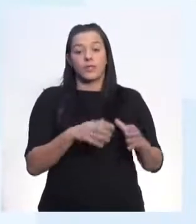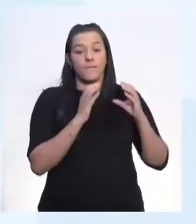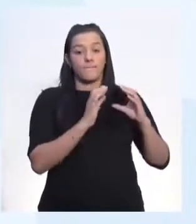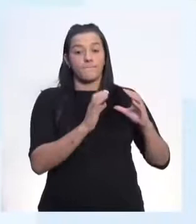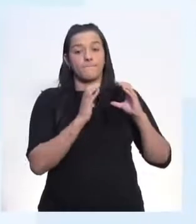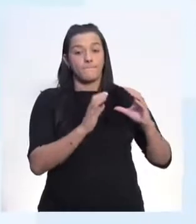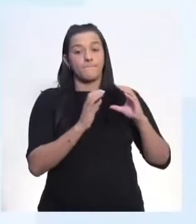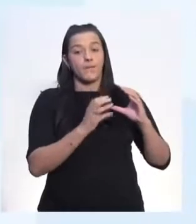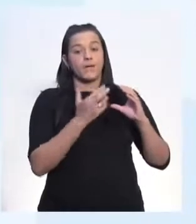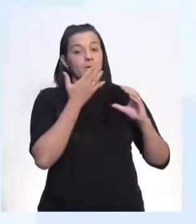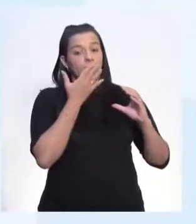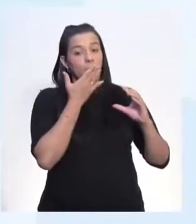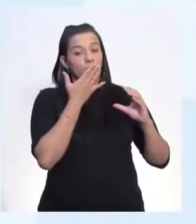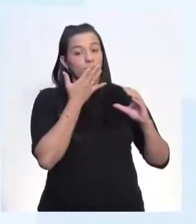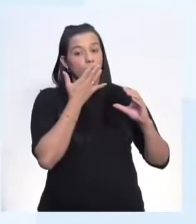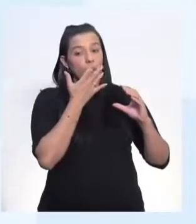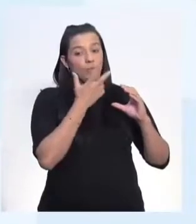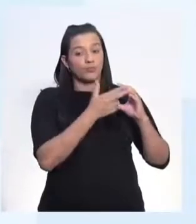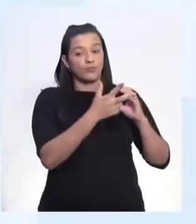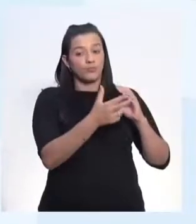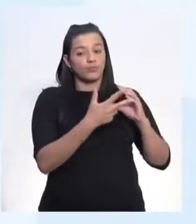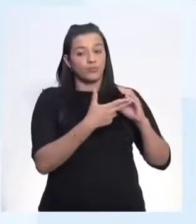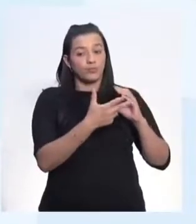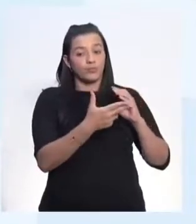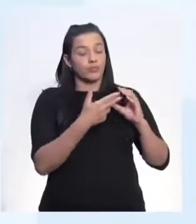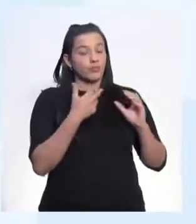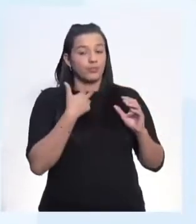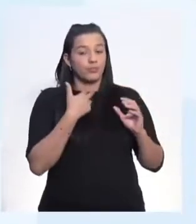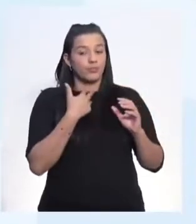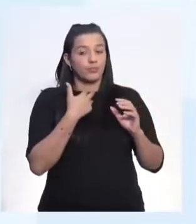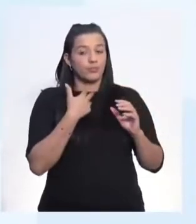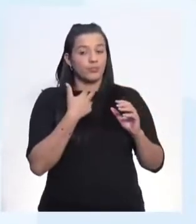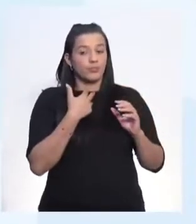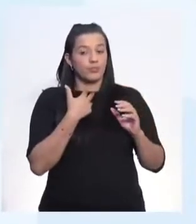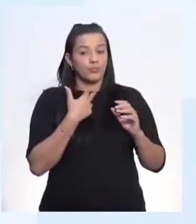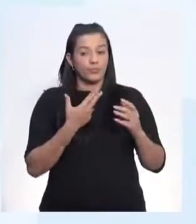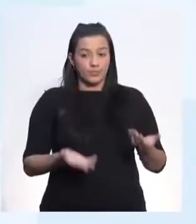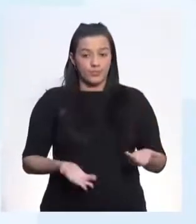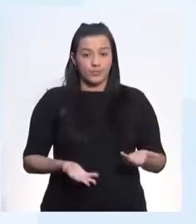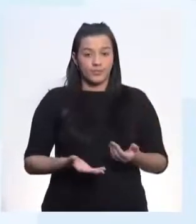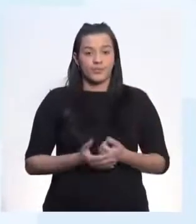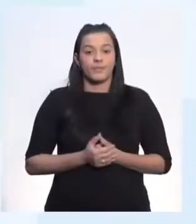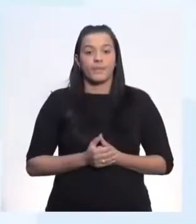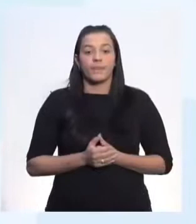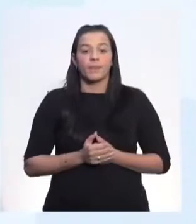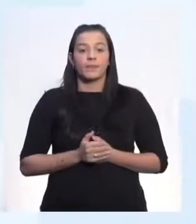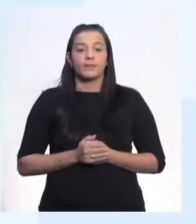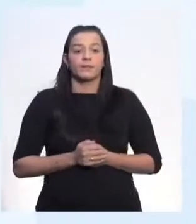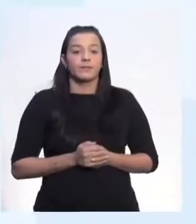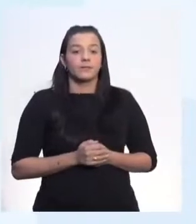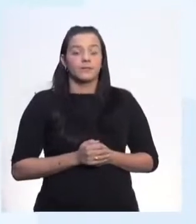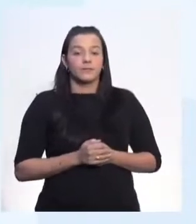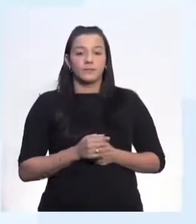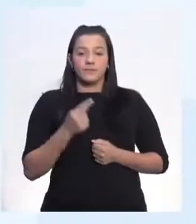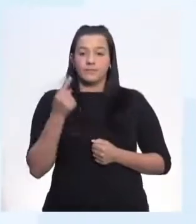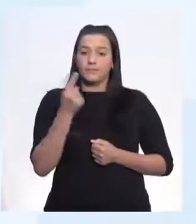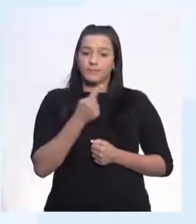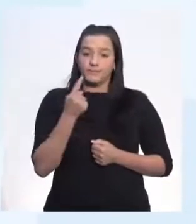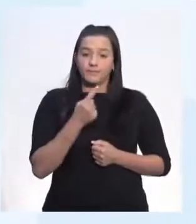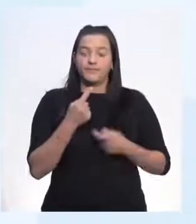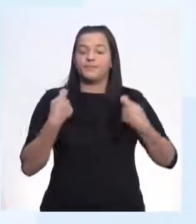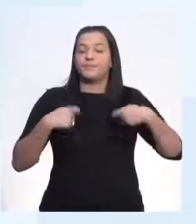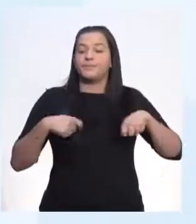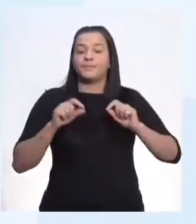de uma mesma cor? Tá vendo que é muito parecido com o que a gente já fez? Então, qual é a primeira coisa que nós vamos